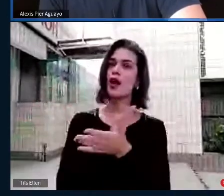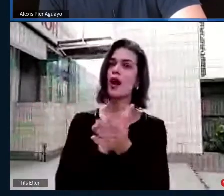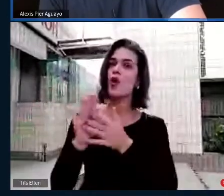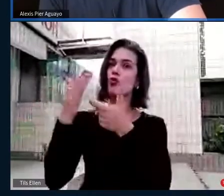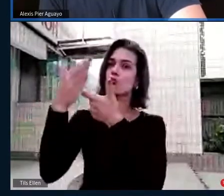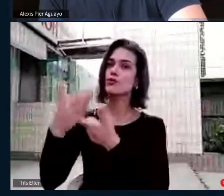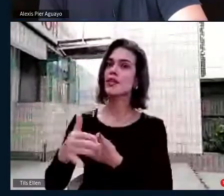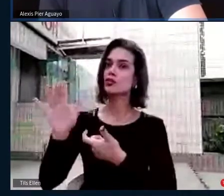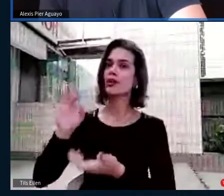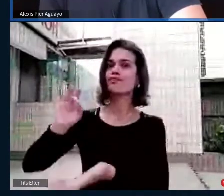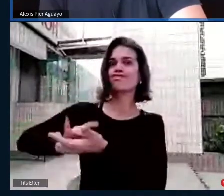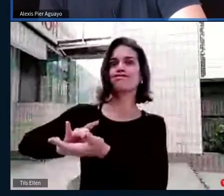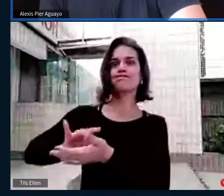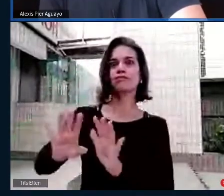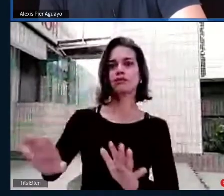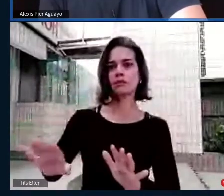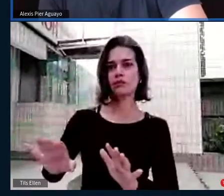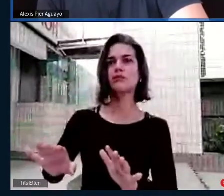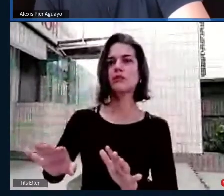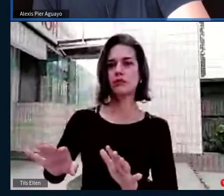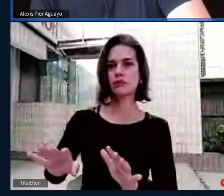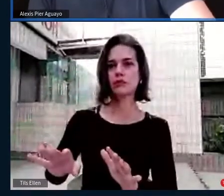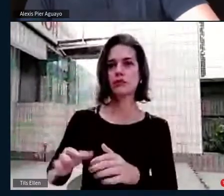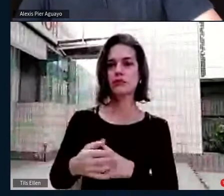consagrados, entendeu? E